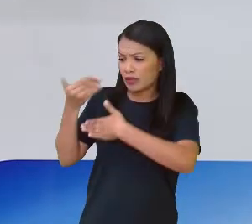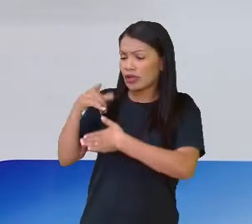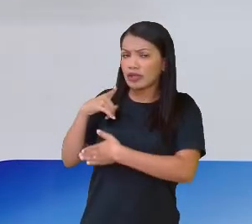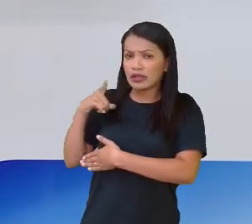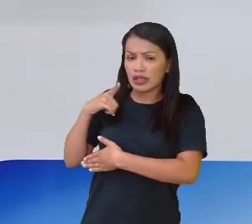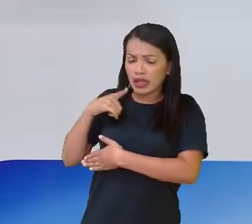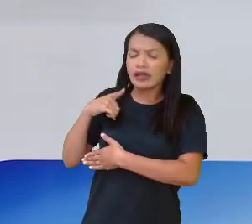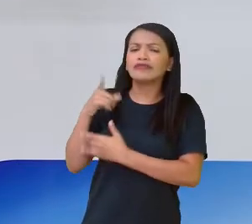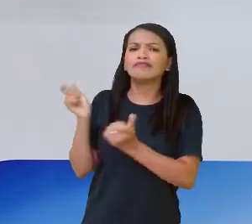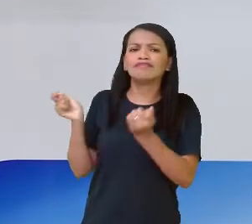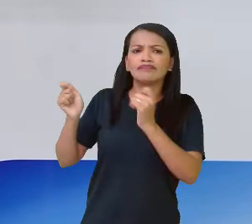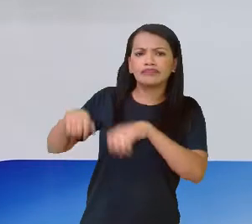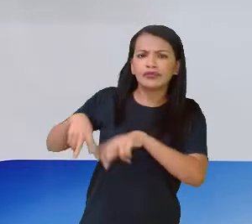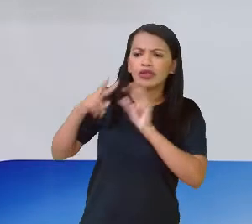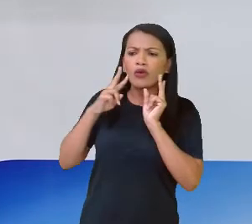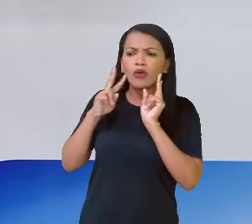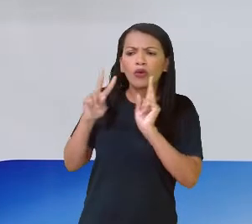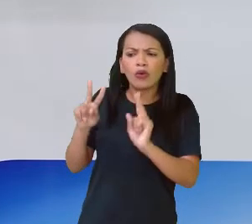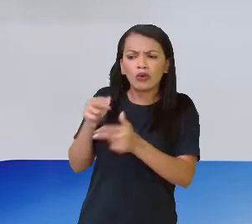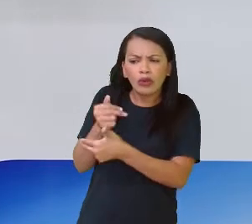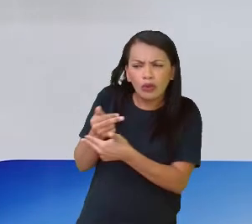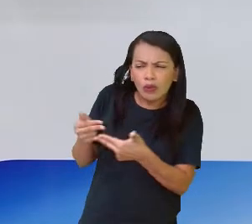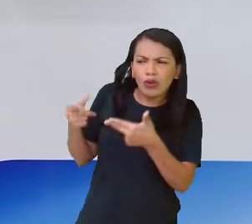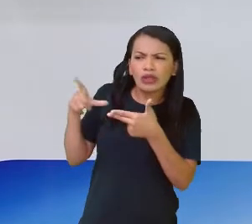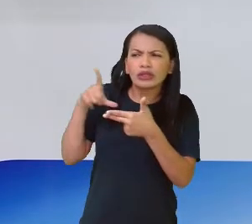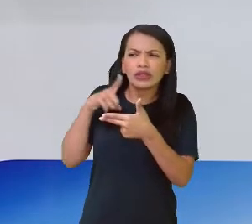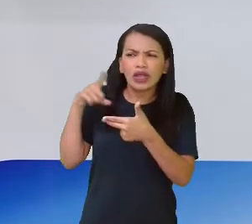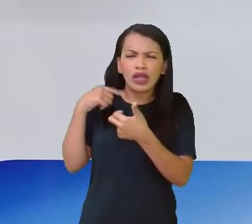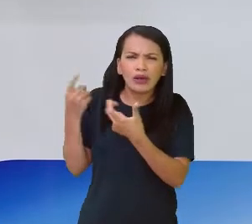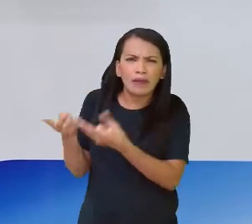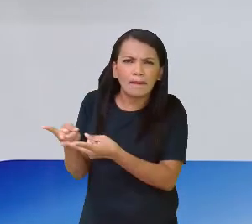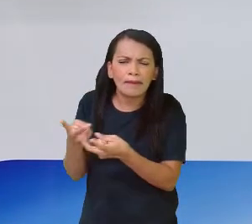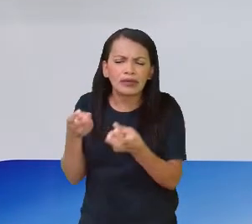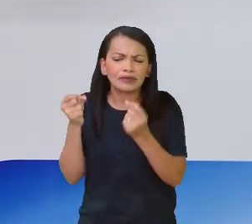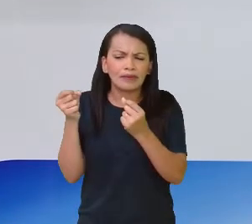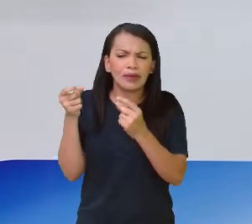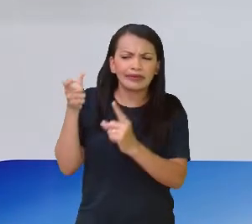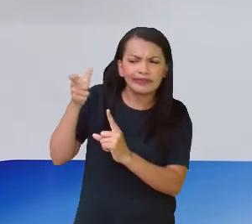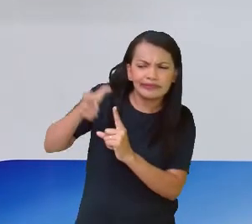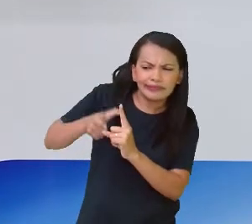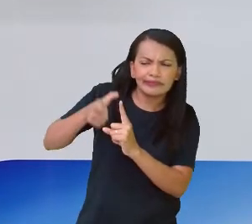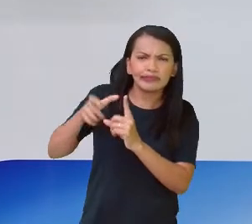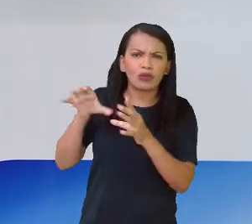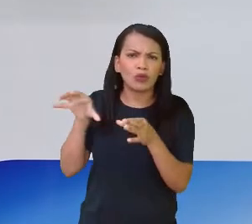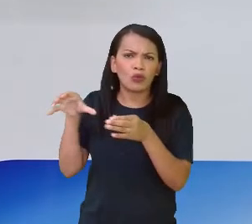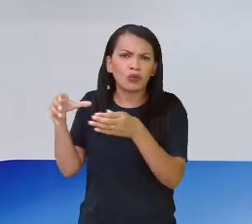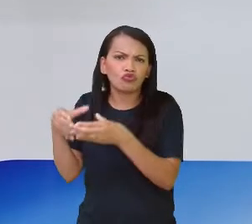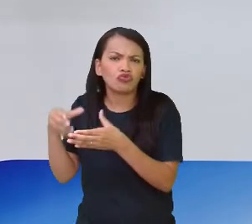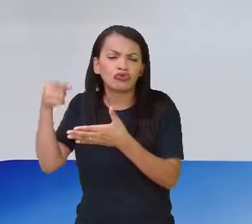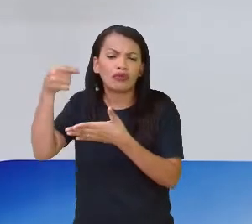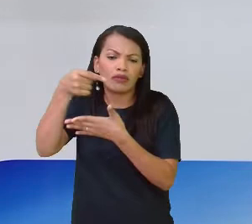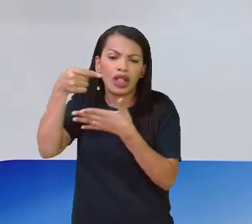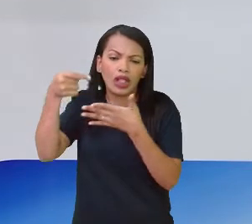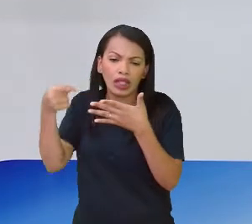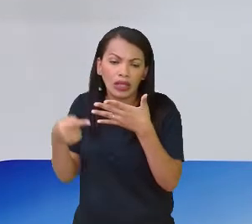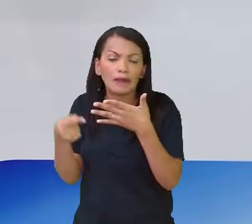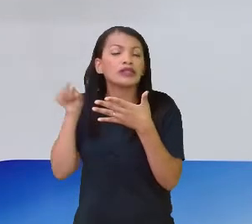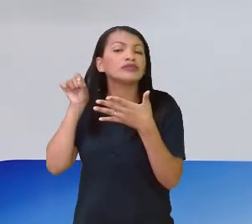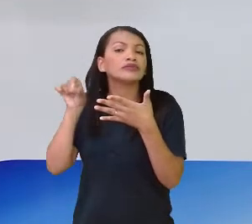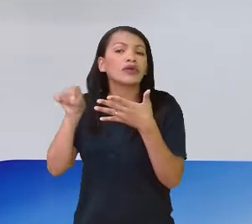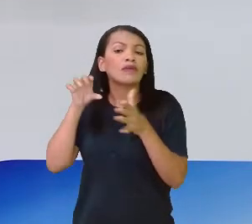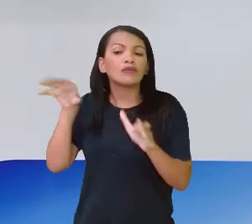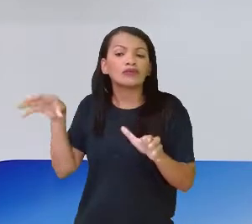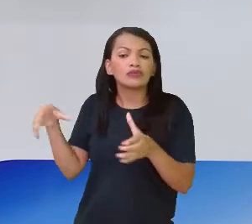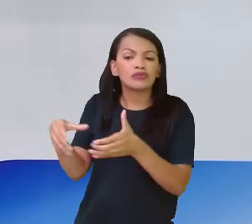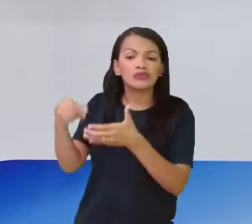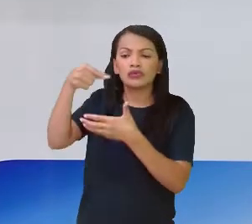existem, a gente olha para alguma coisa e vai ter algo que vai identificar ele, conjunto de elementos. E esse conjunto de